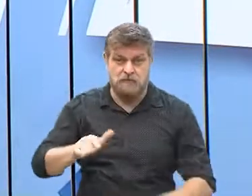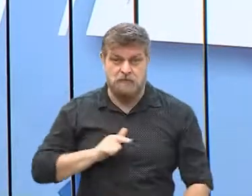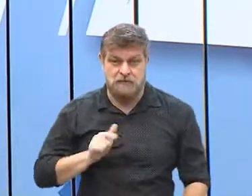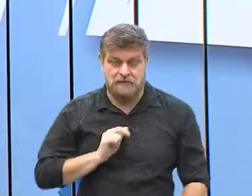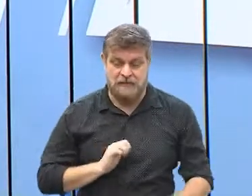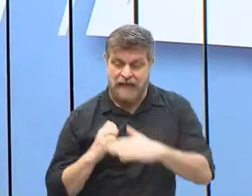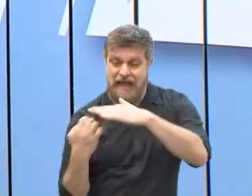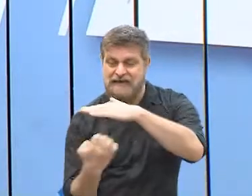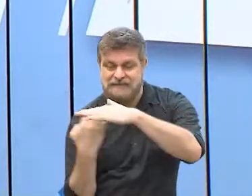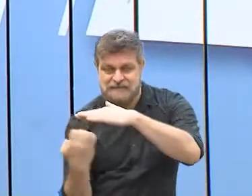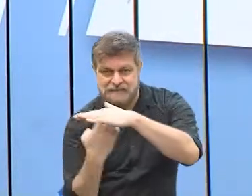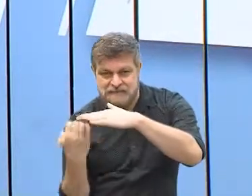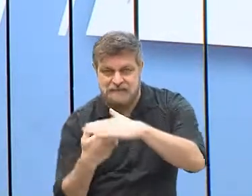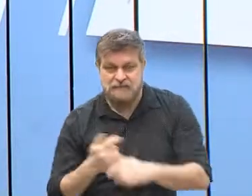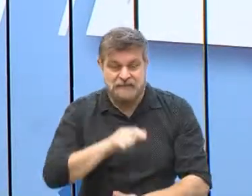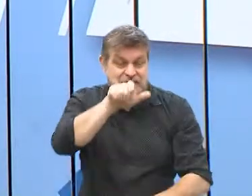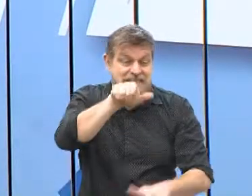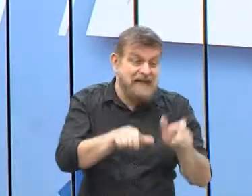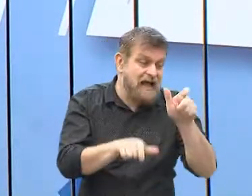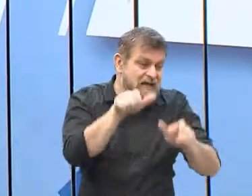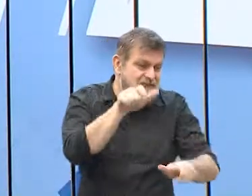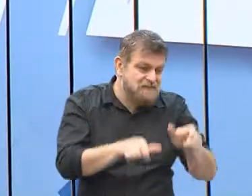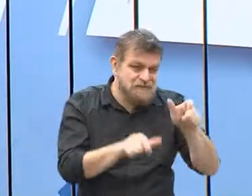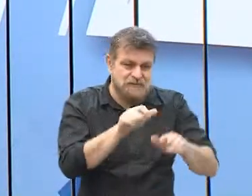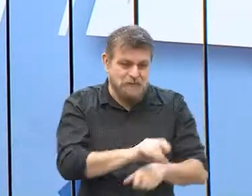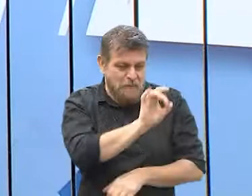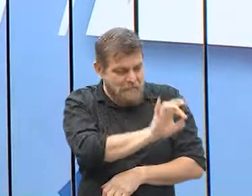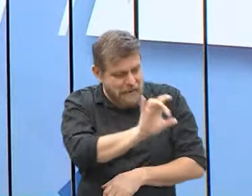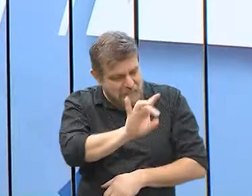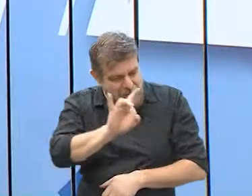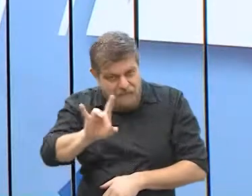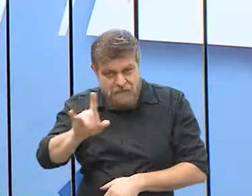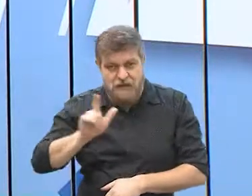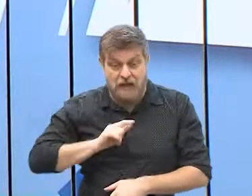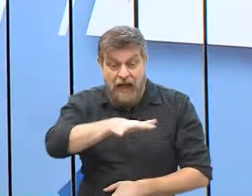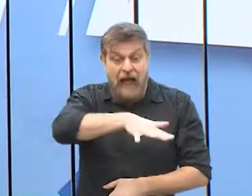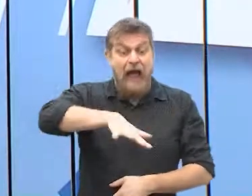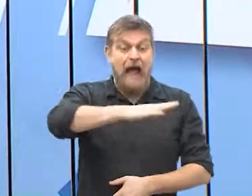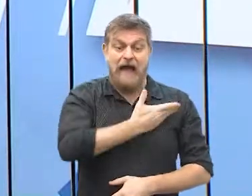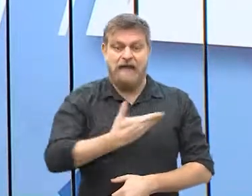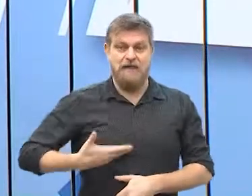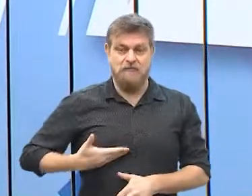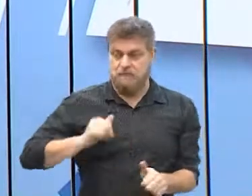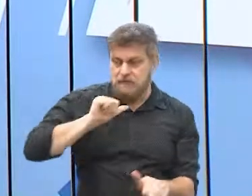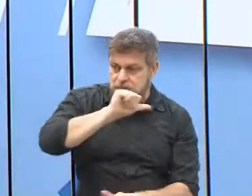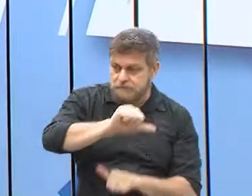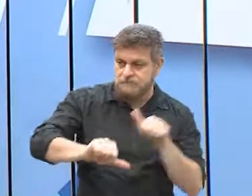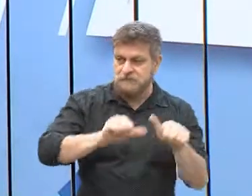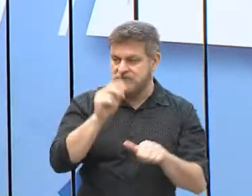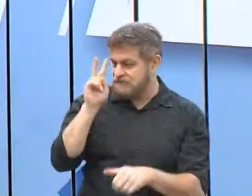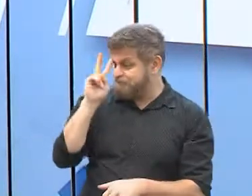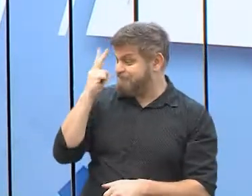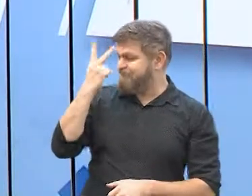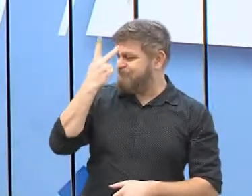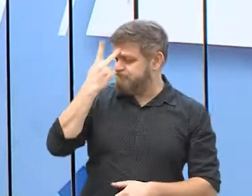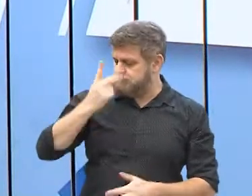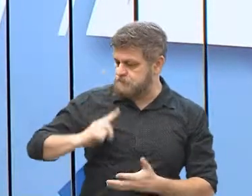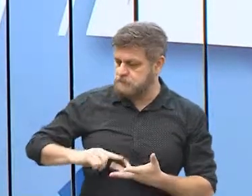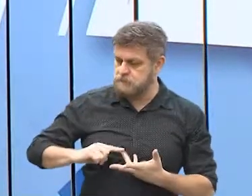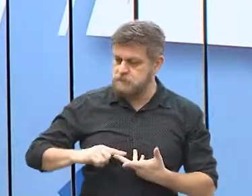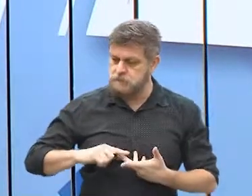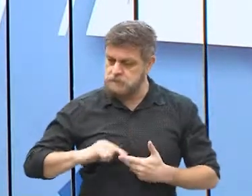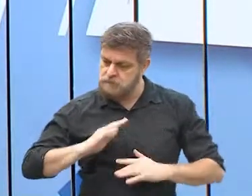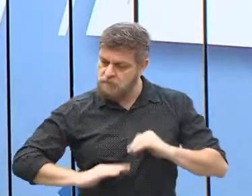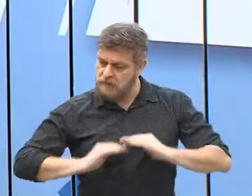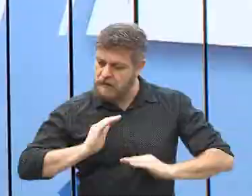né, empresas, as pessoas, os próprios órgãos públicos hão de rever muitos dos